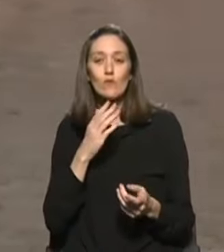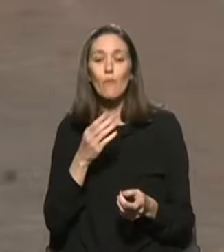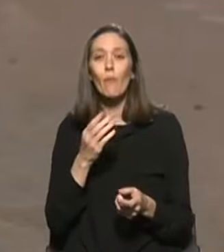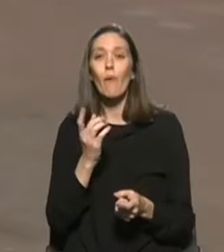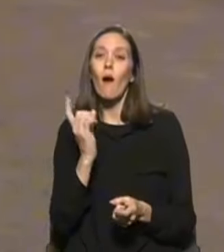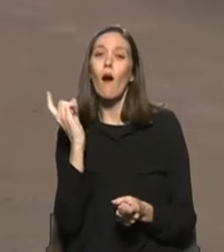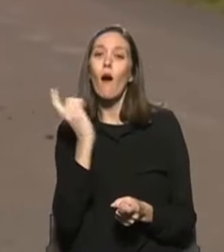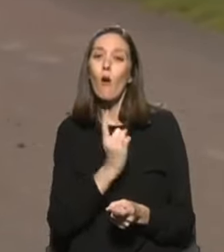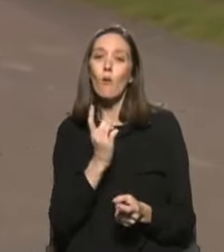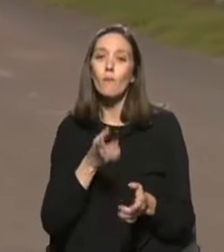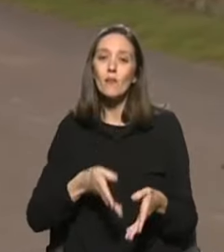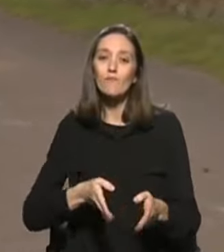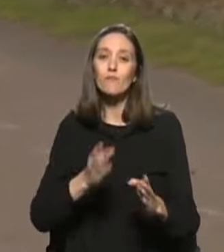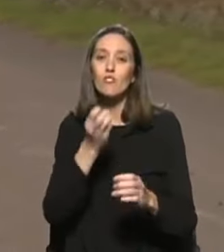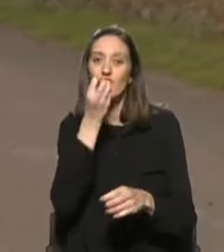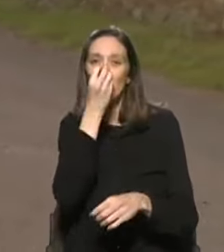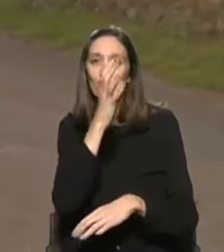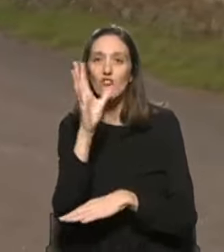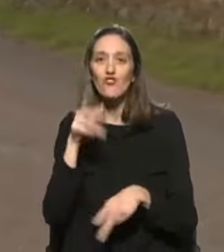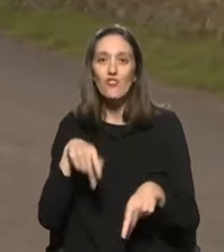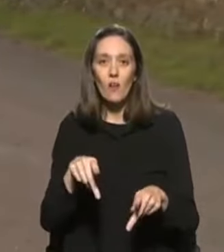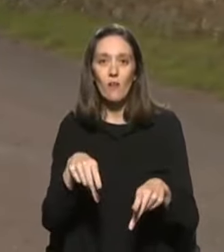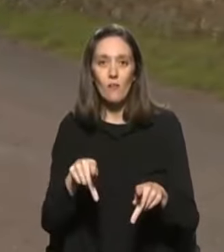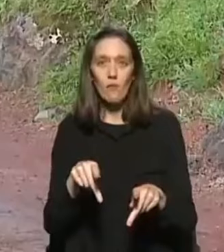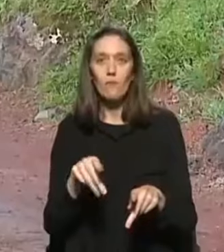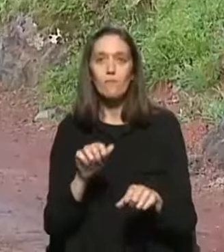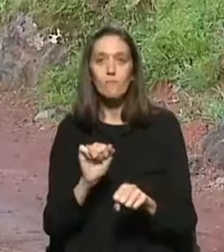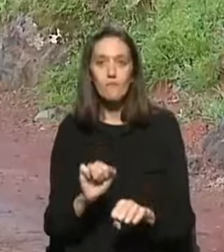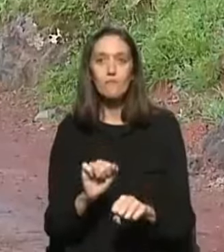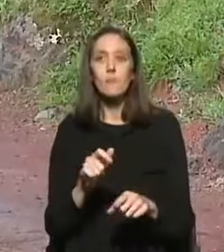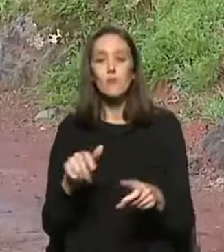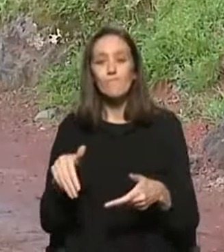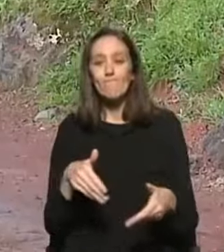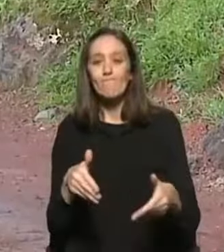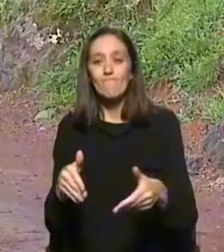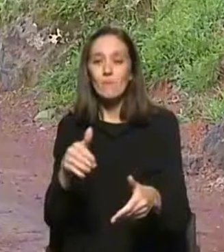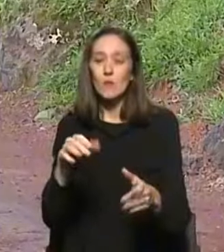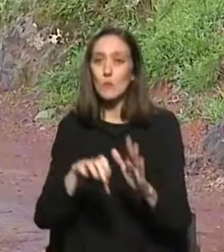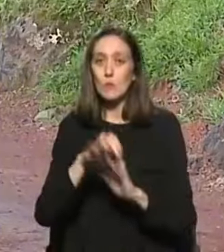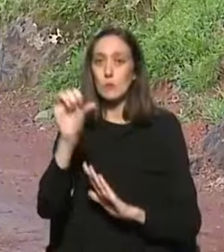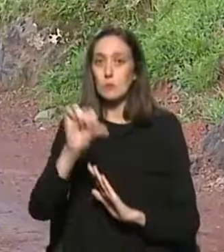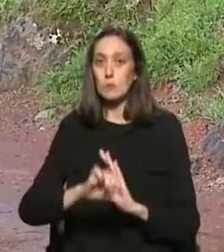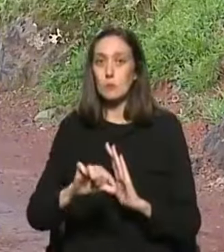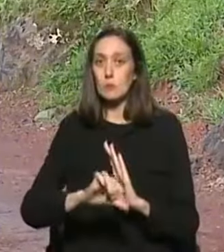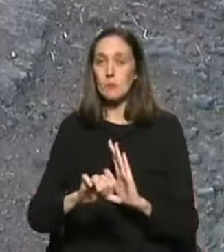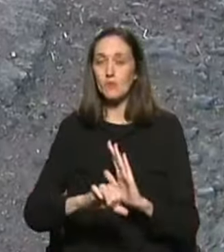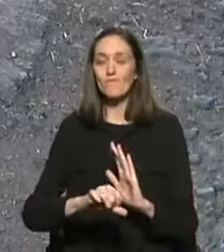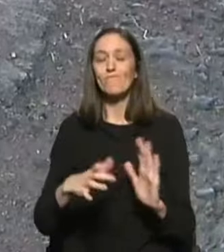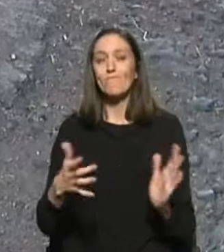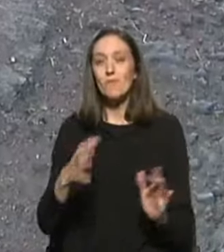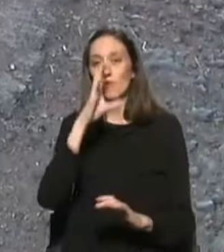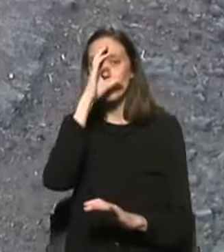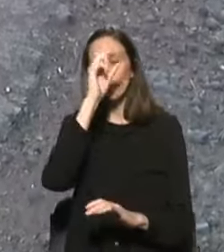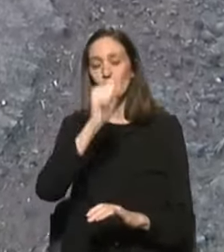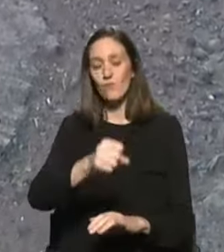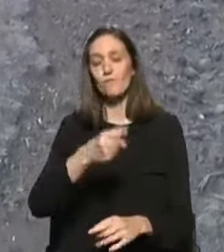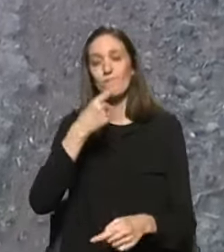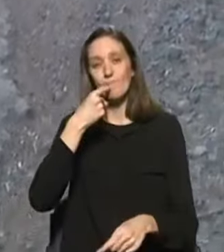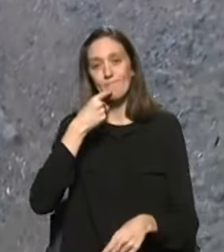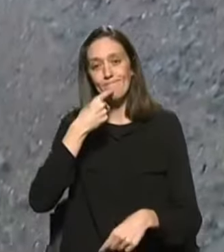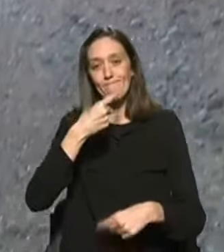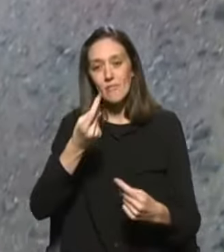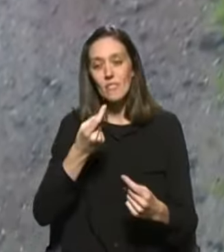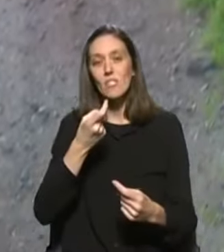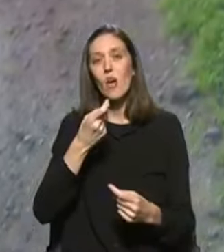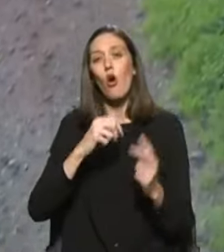a estrada florestal, num percurso mais extenso e em piores condições. A tutela anunciou, por isso, obras de